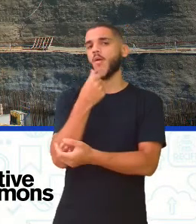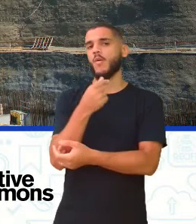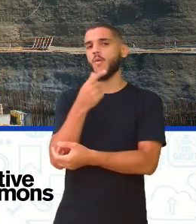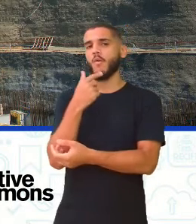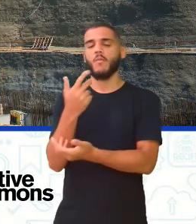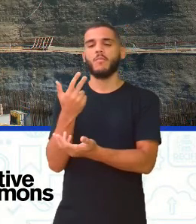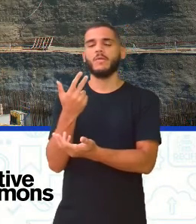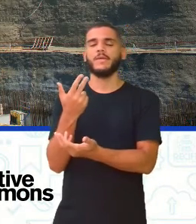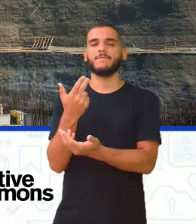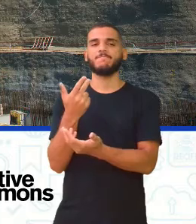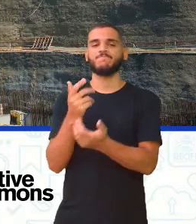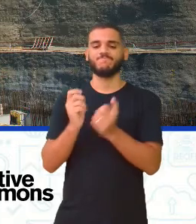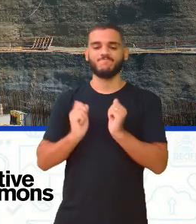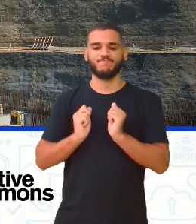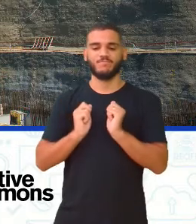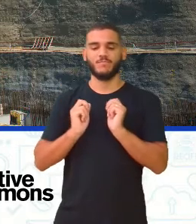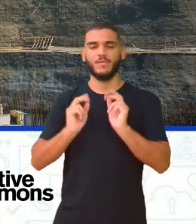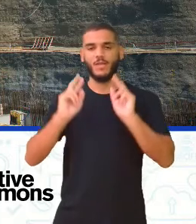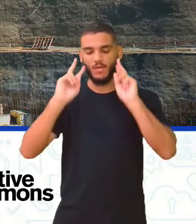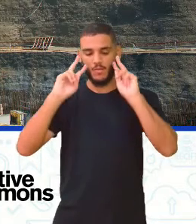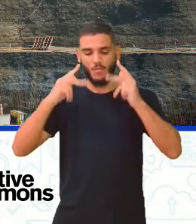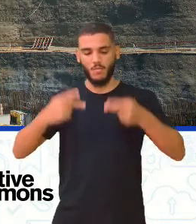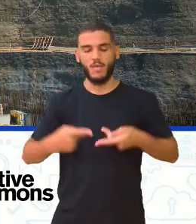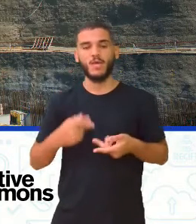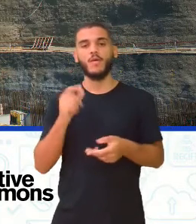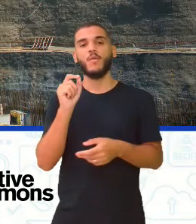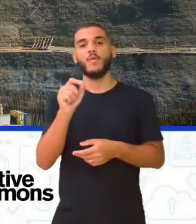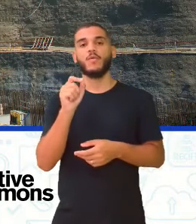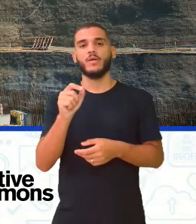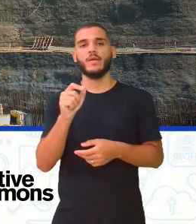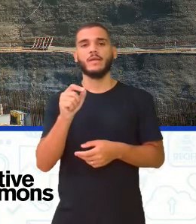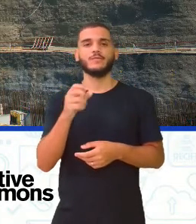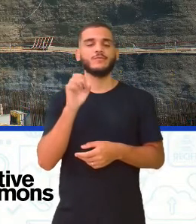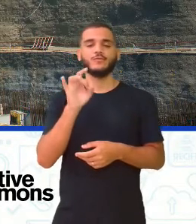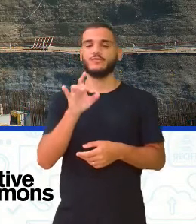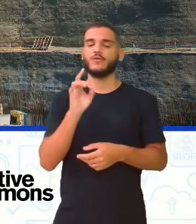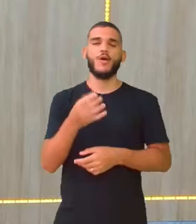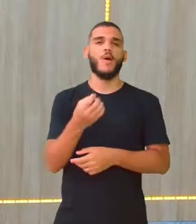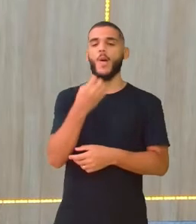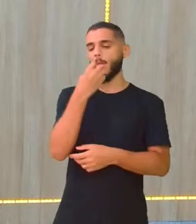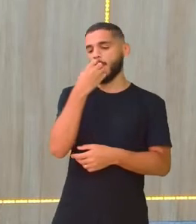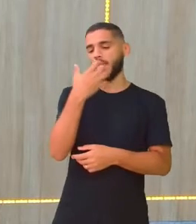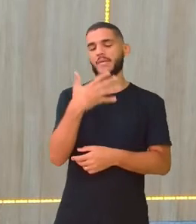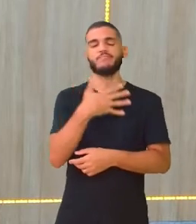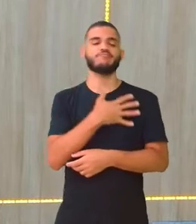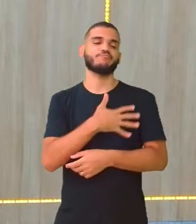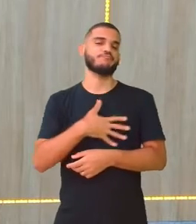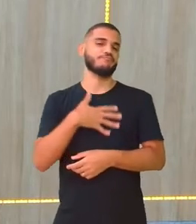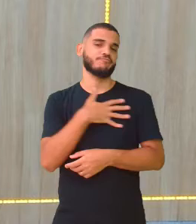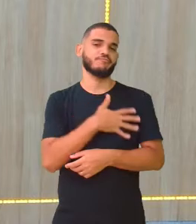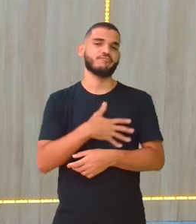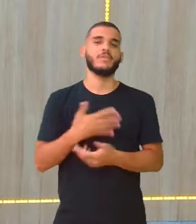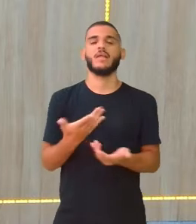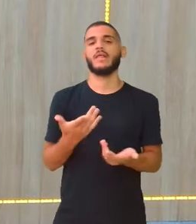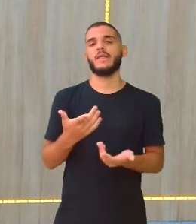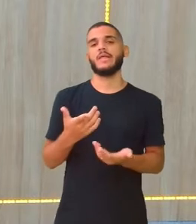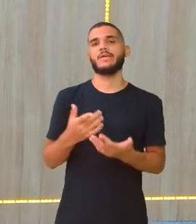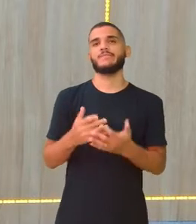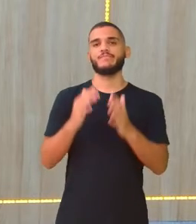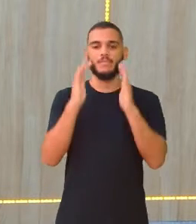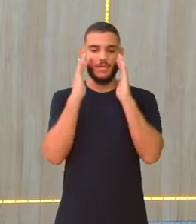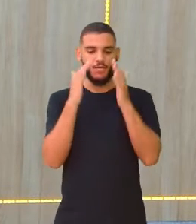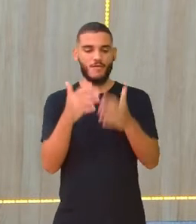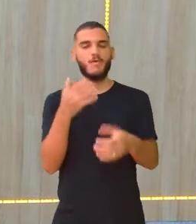bem-estar. Ele vai, muitas vezes, desempenhar, construções, muitas